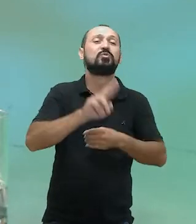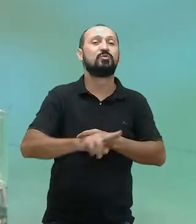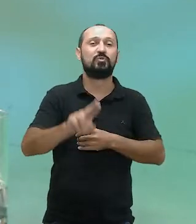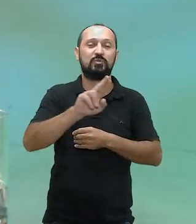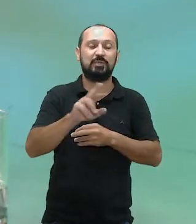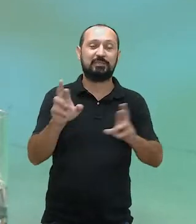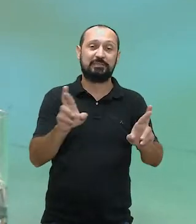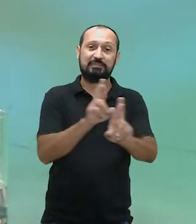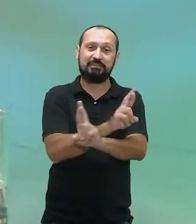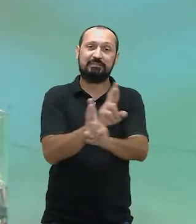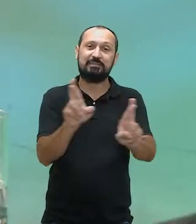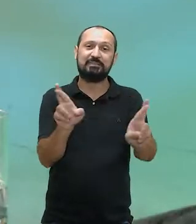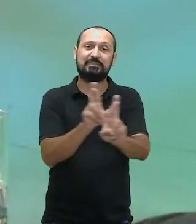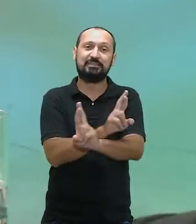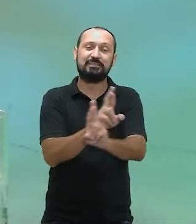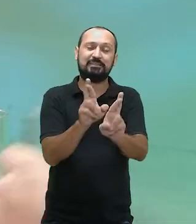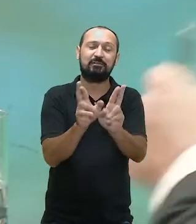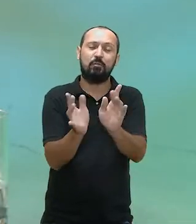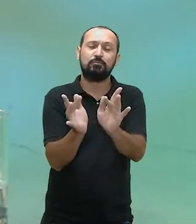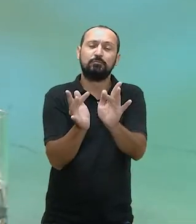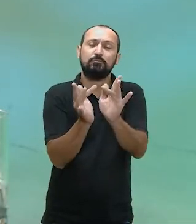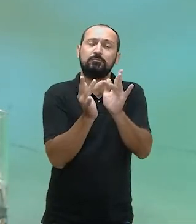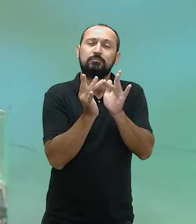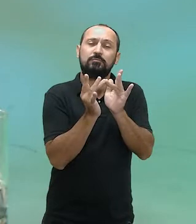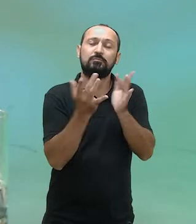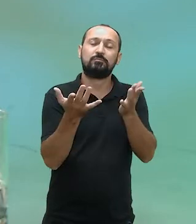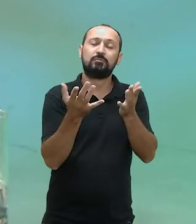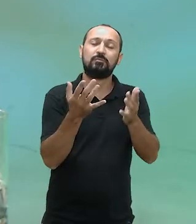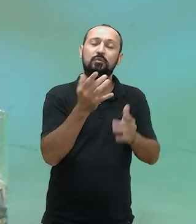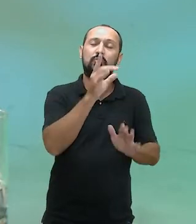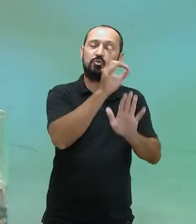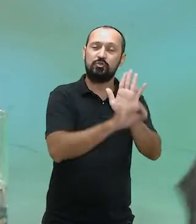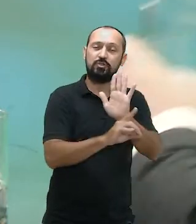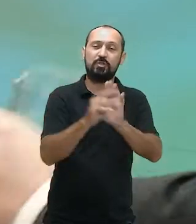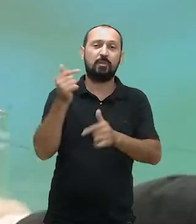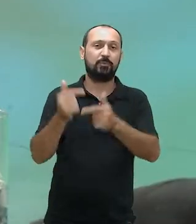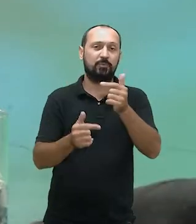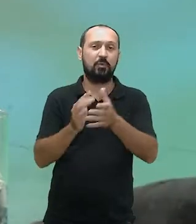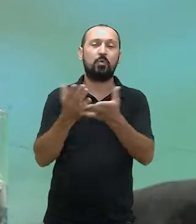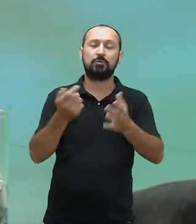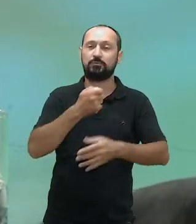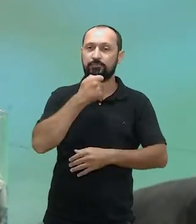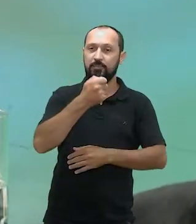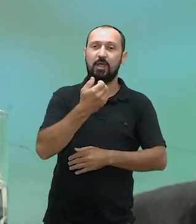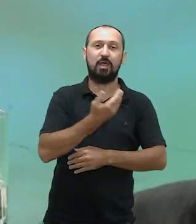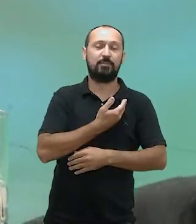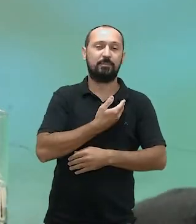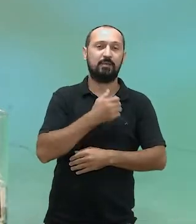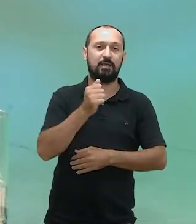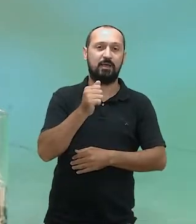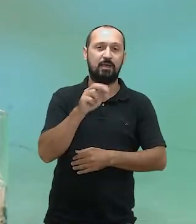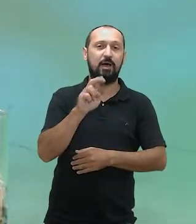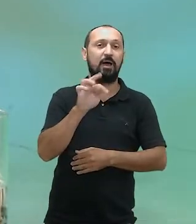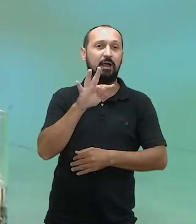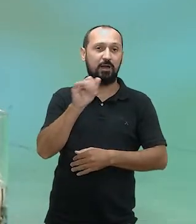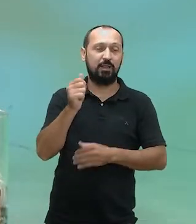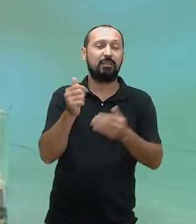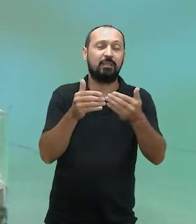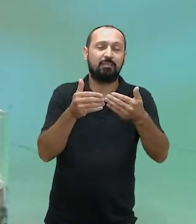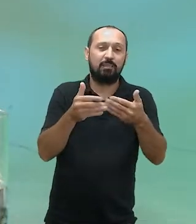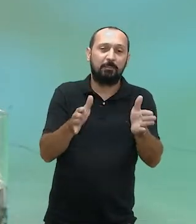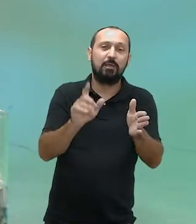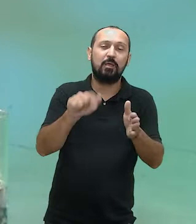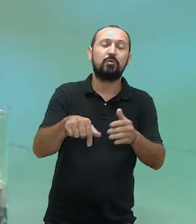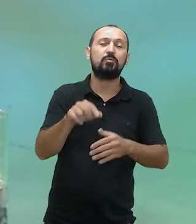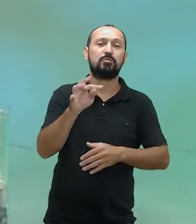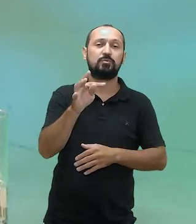essa relação muito próxima entre o direito e a política. O nosso entrevistado, a minha amiga Areta também já falou aí na abertura do programa,